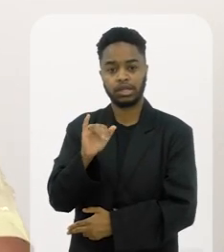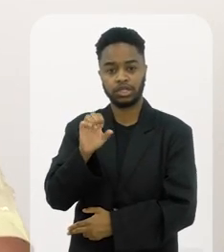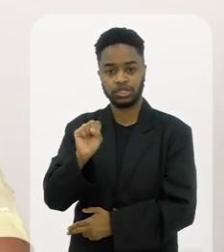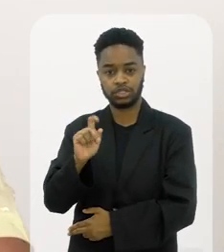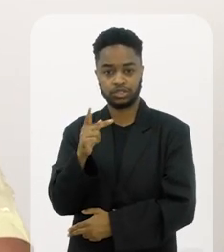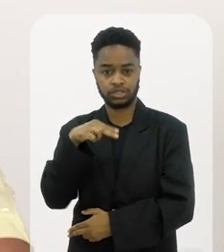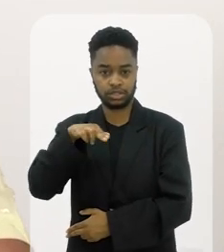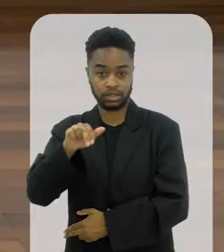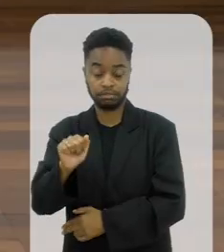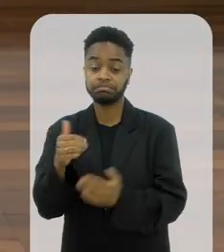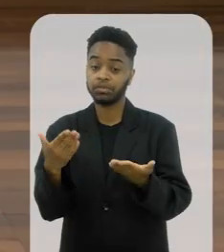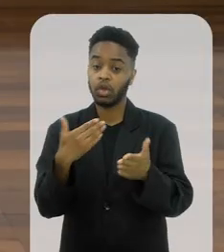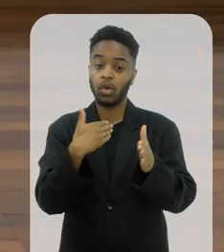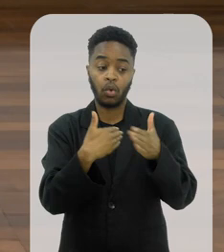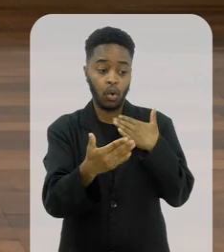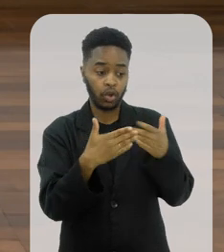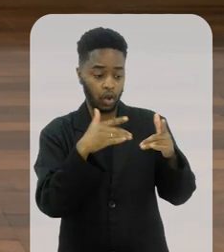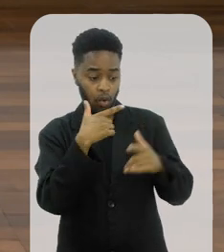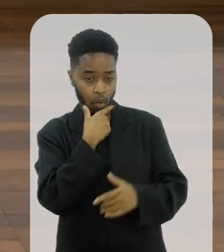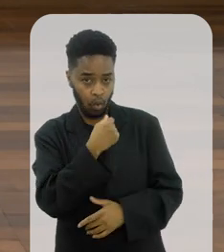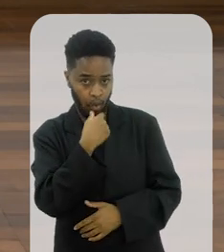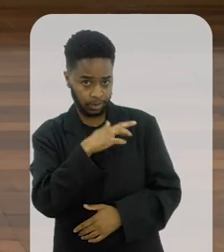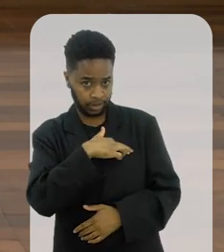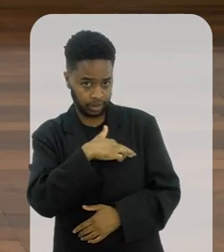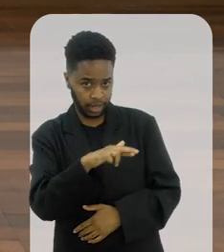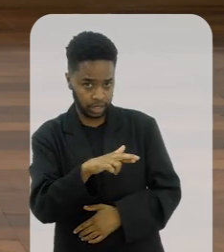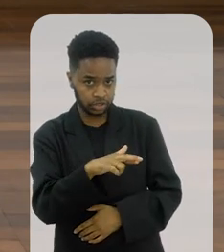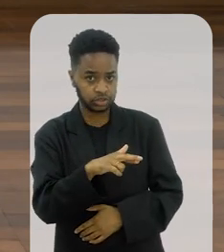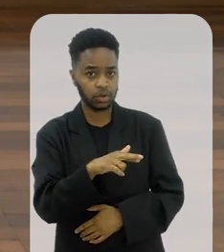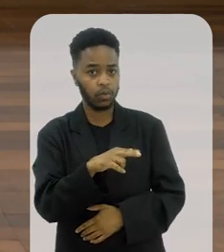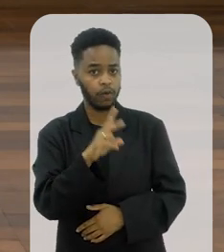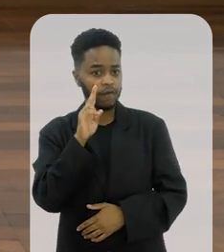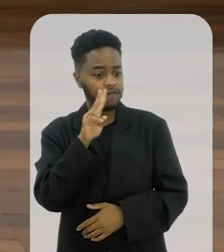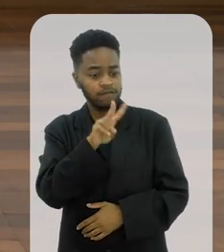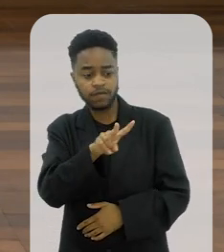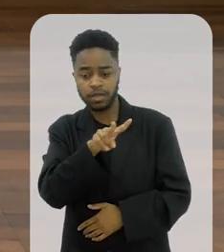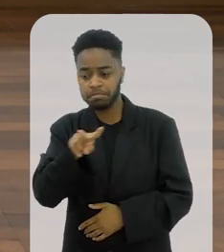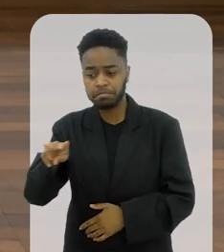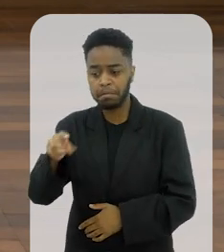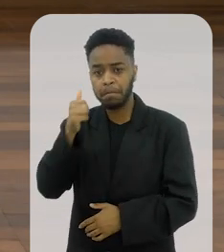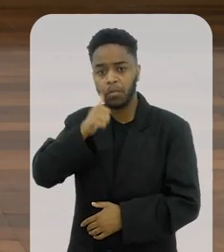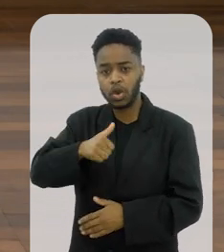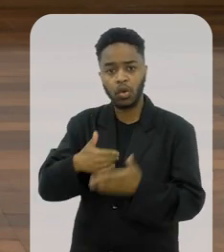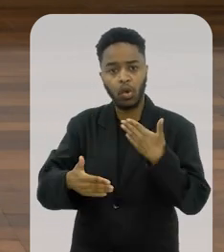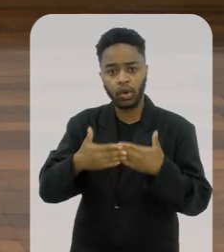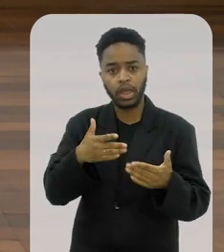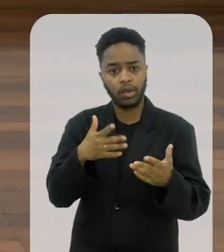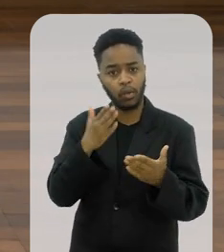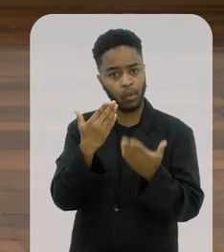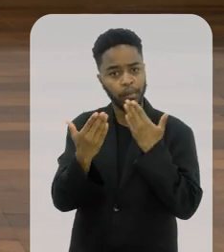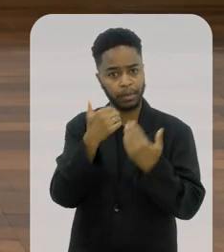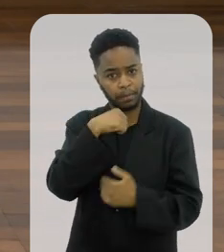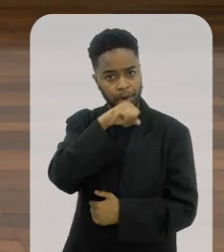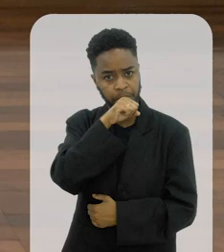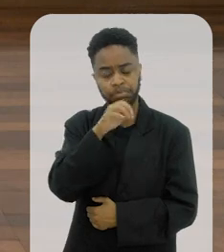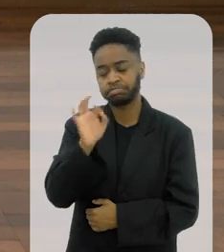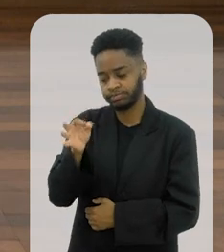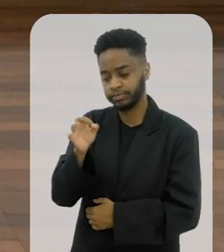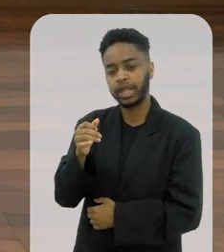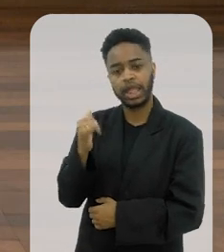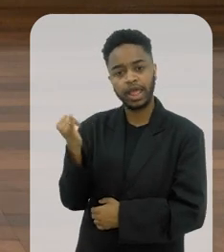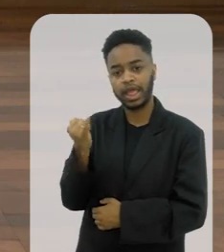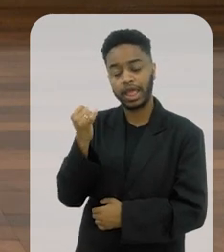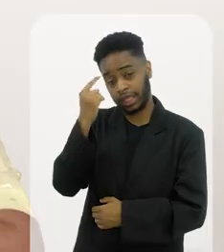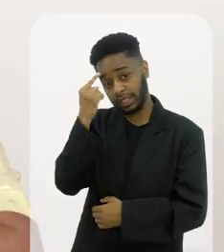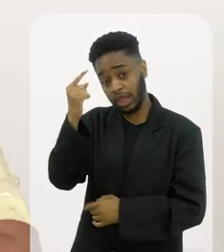Então a gente qualquer tem esse... homem da religião, ele olha a outra mulher da religião como mãe. Então a ideia